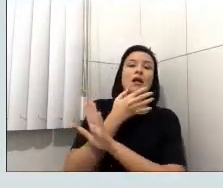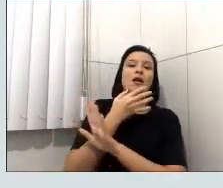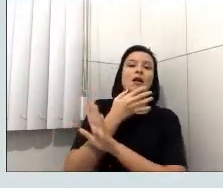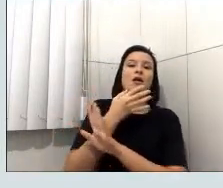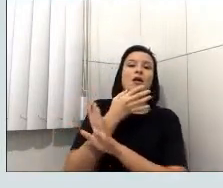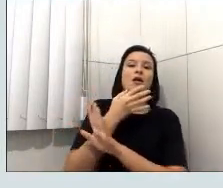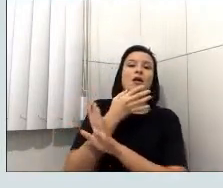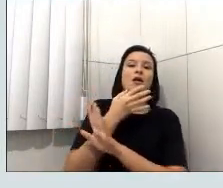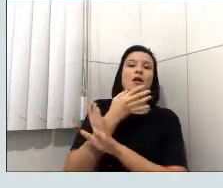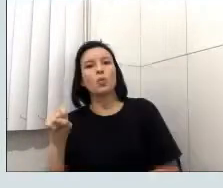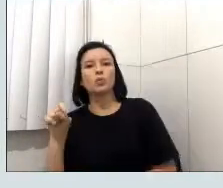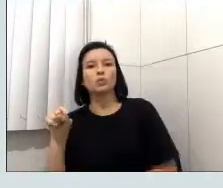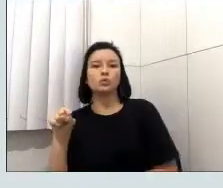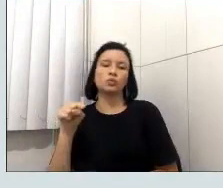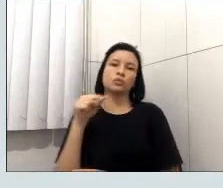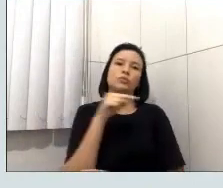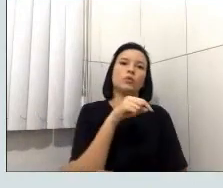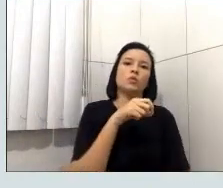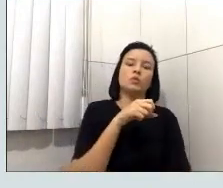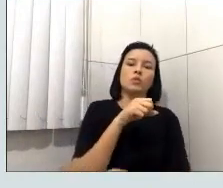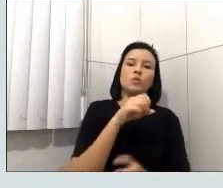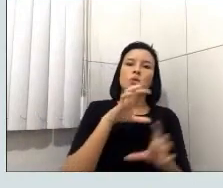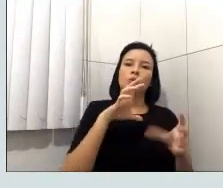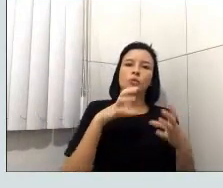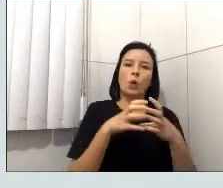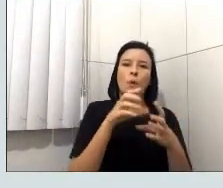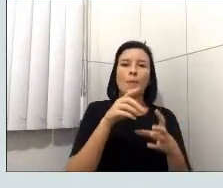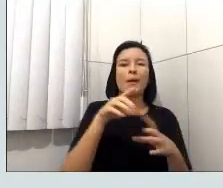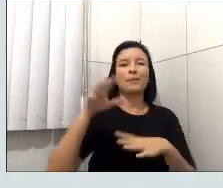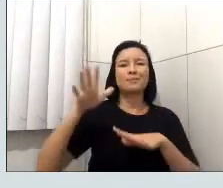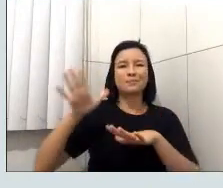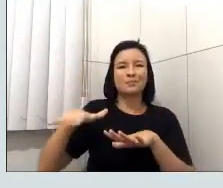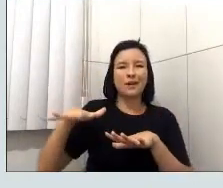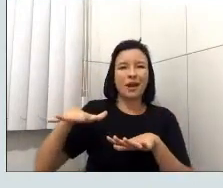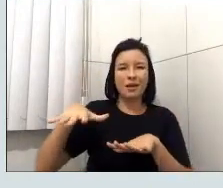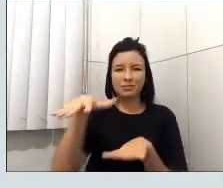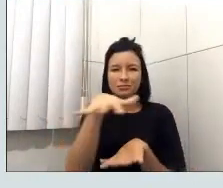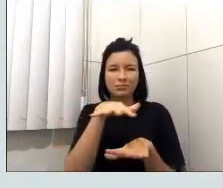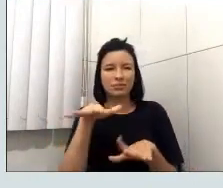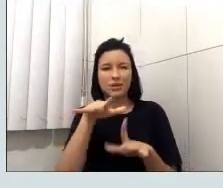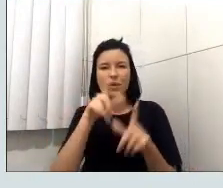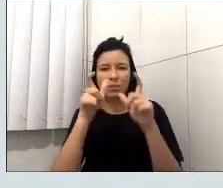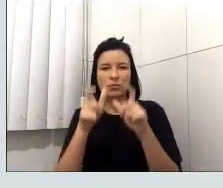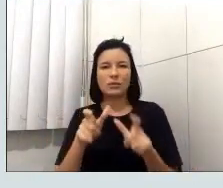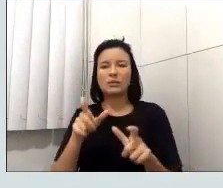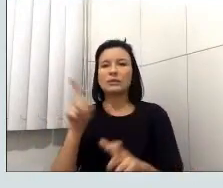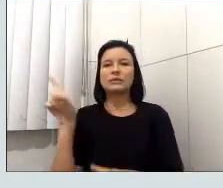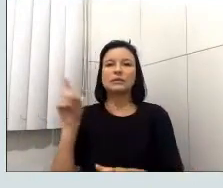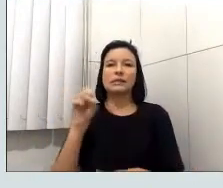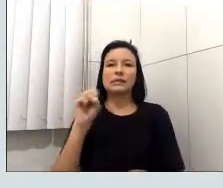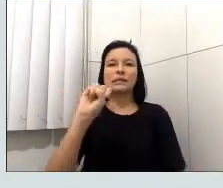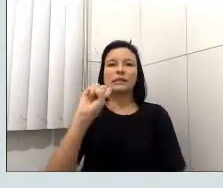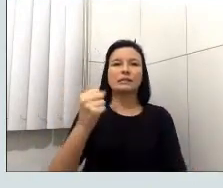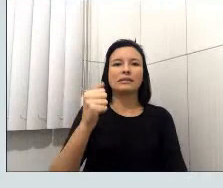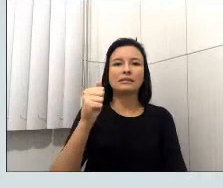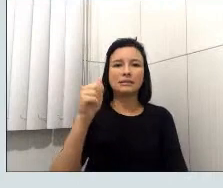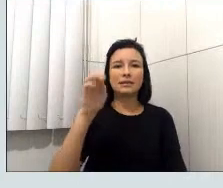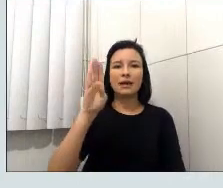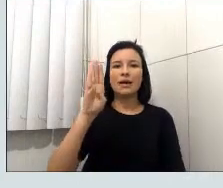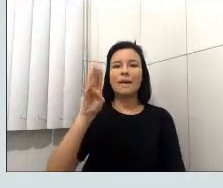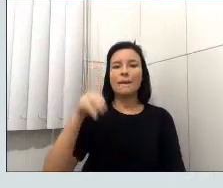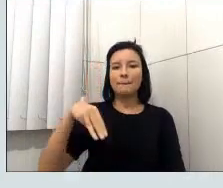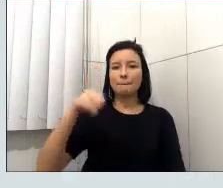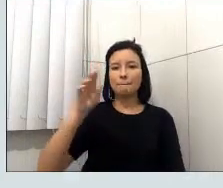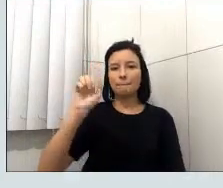no litoral, ele era chamado de sambaqueiros. Eu vou explicar o que é sambaque,